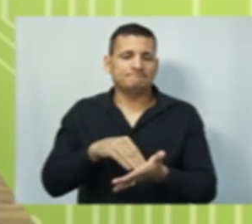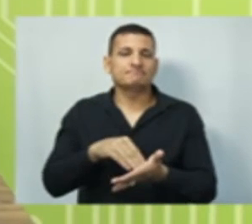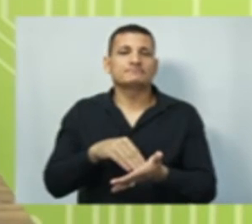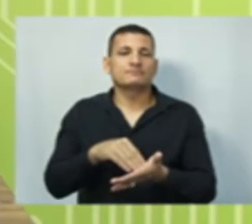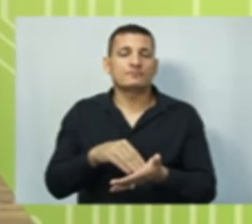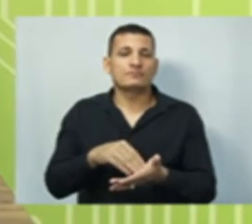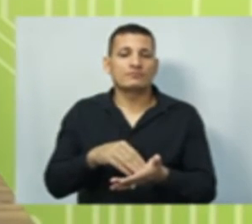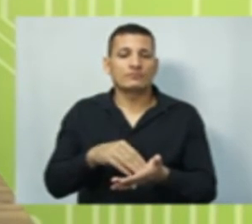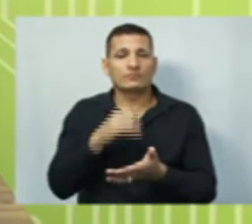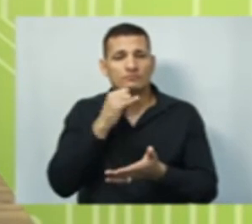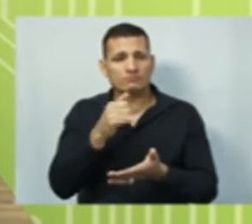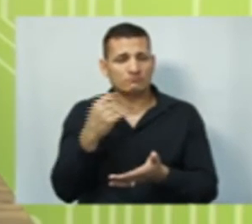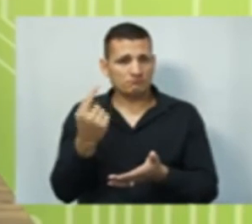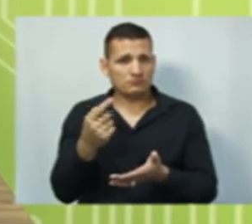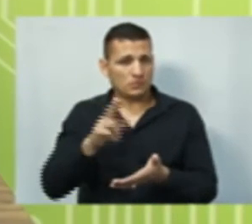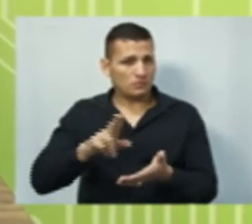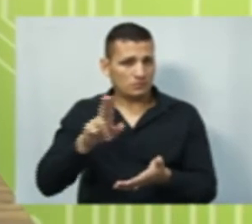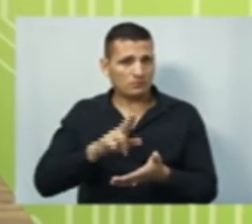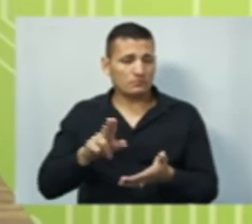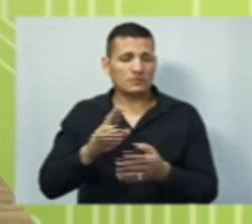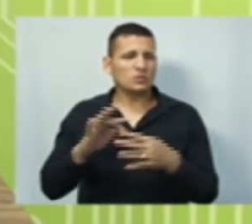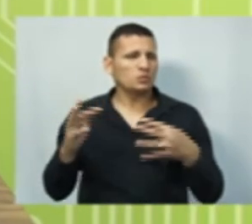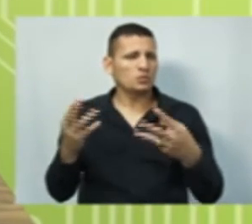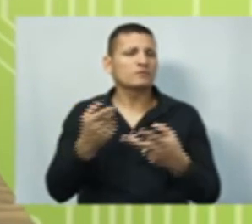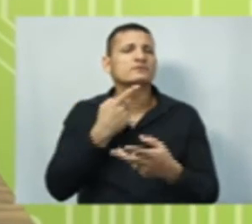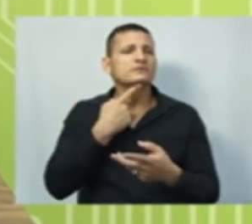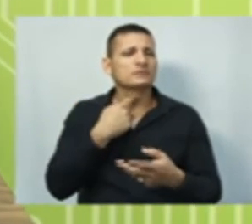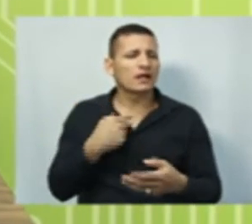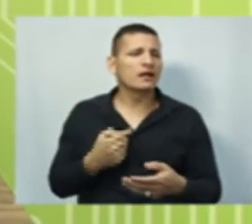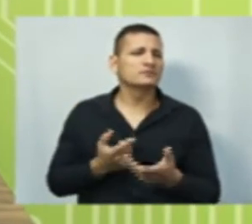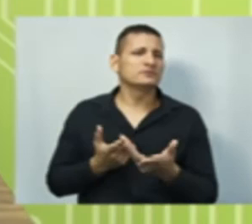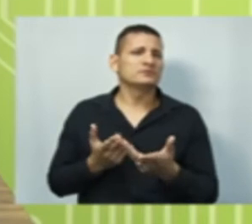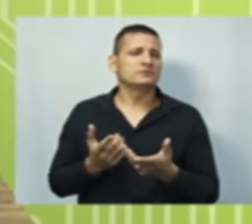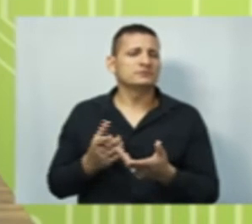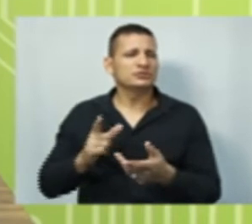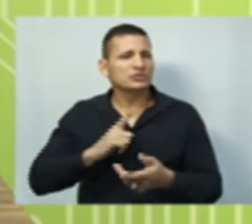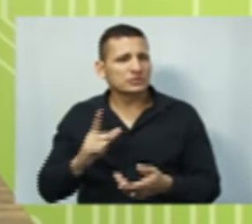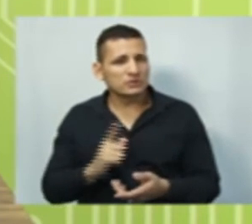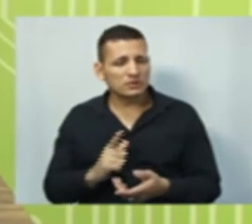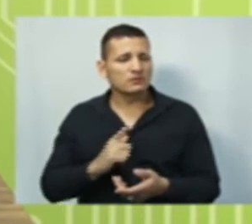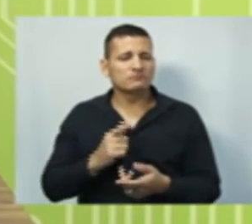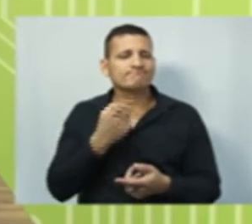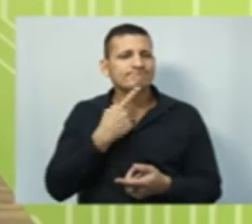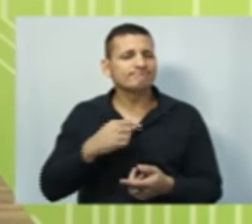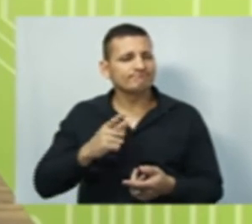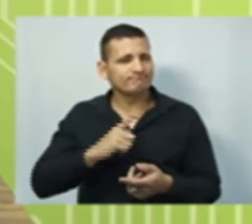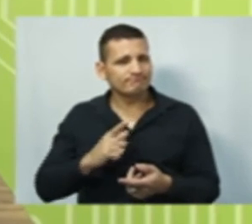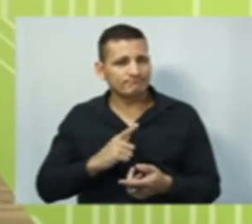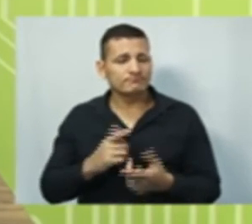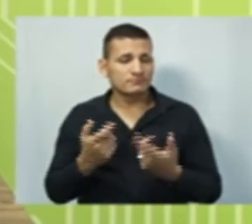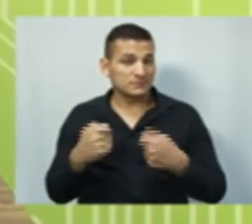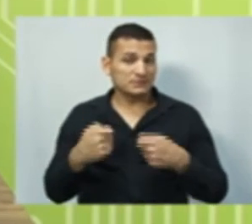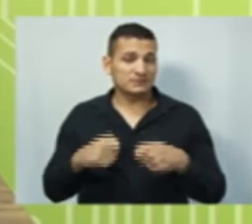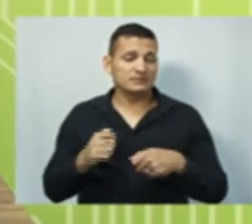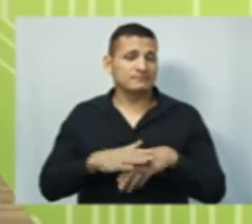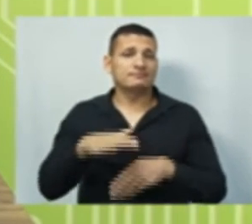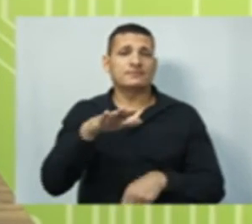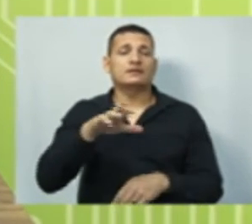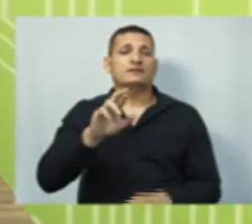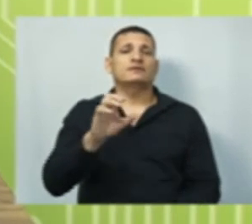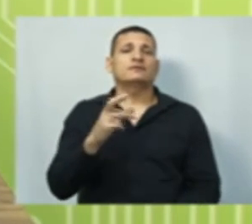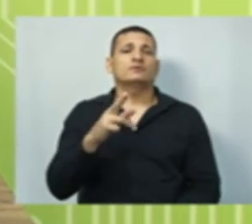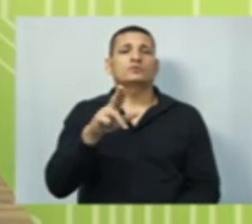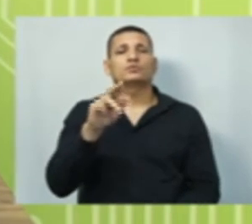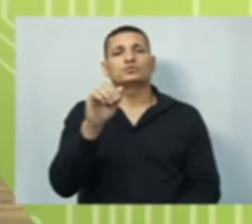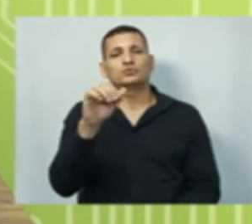utilizar todas as nossas desejos de consumo, se fosse para a gente realizar esses desejos, a gente precisaria de muito mais recursos